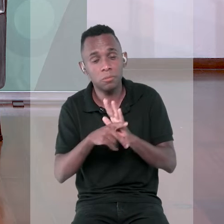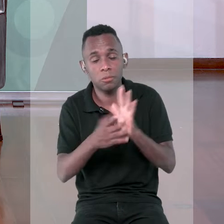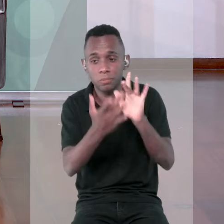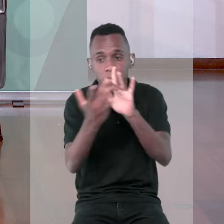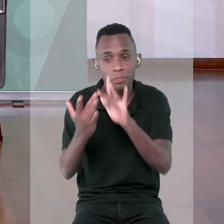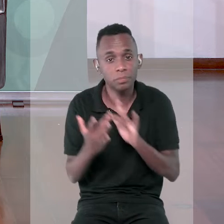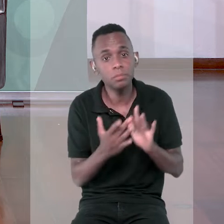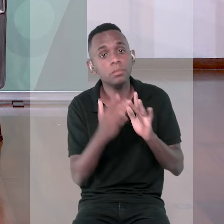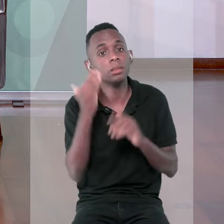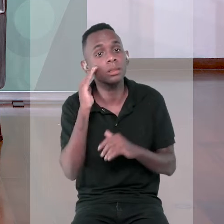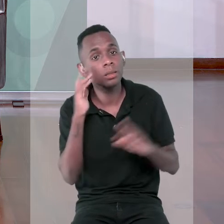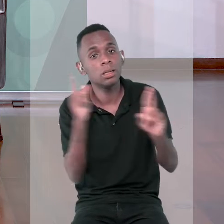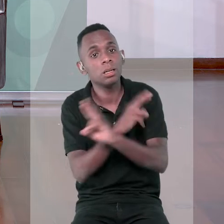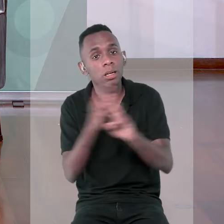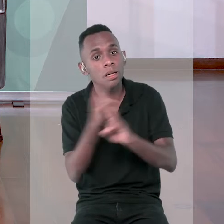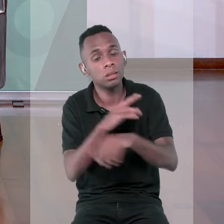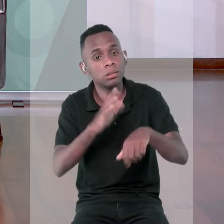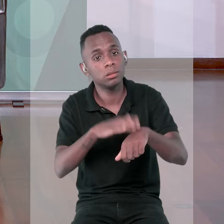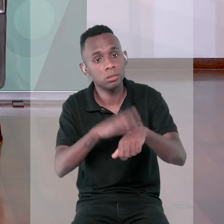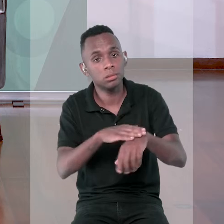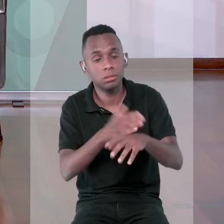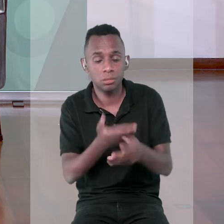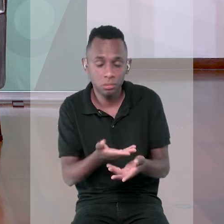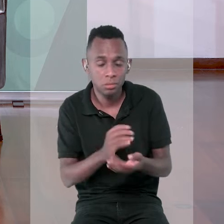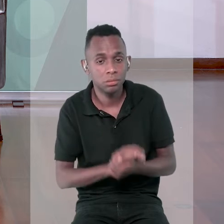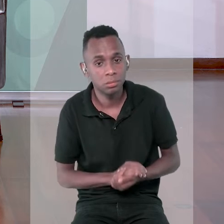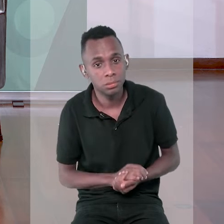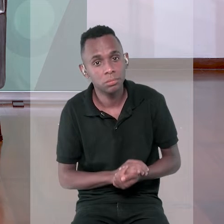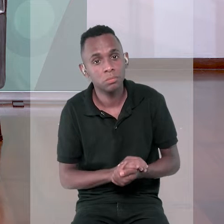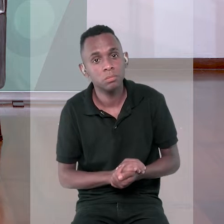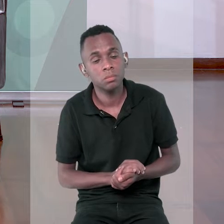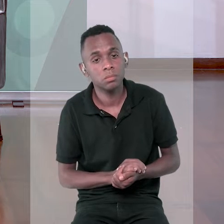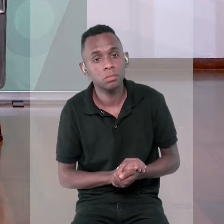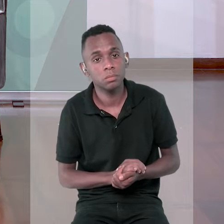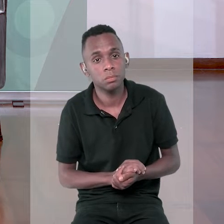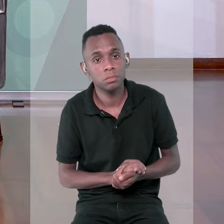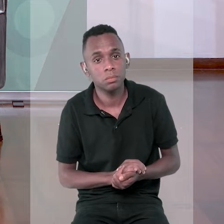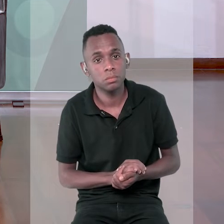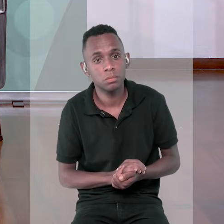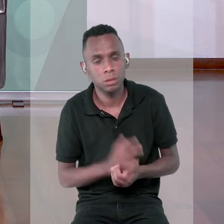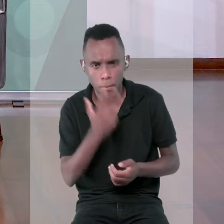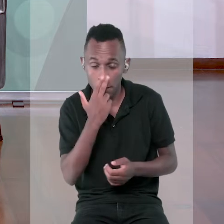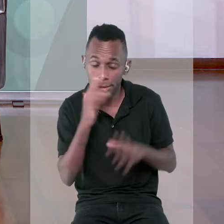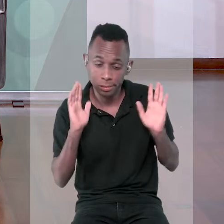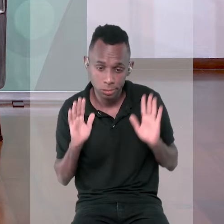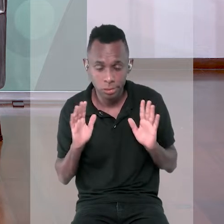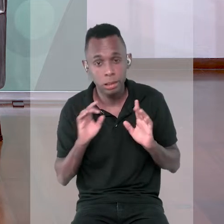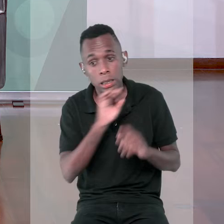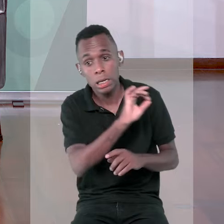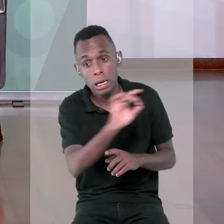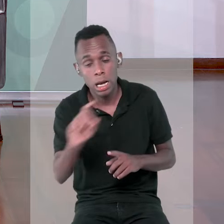para entender a rede de relações em que ela estava ancorada, né? E me parece, você mesmo está dizendo assim, acho que em